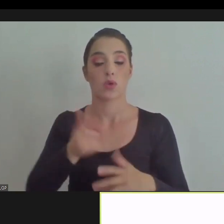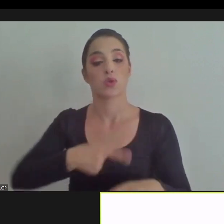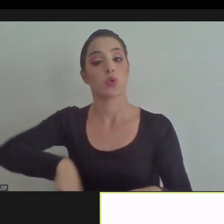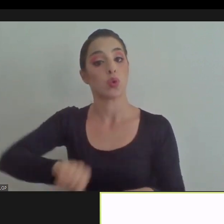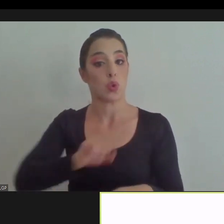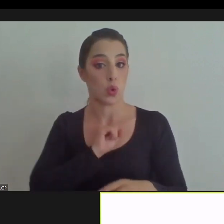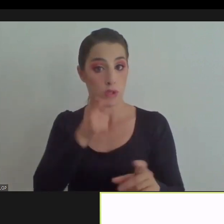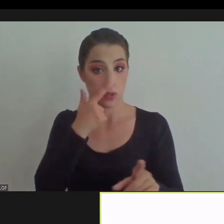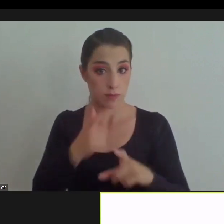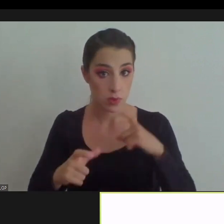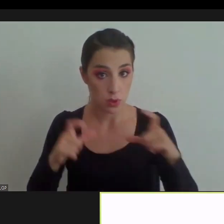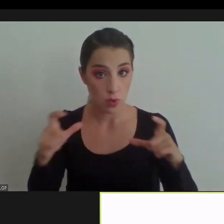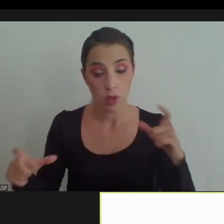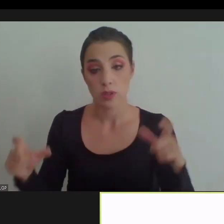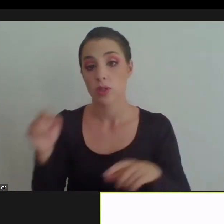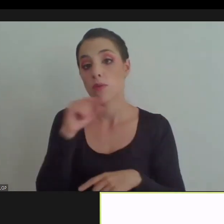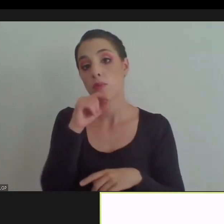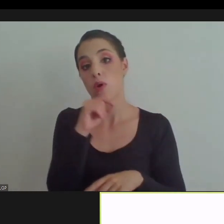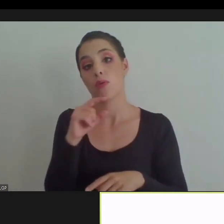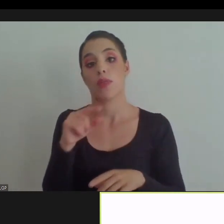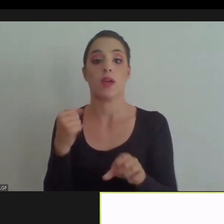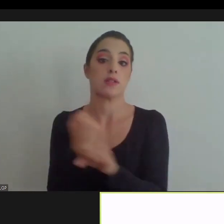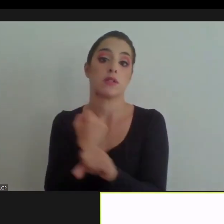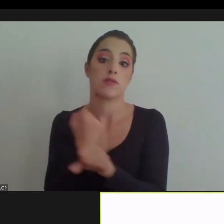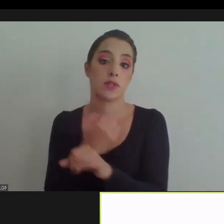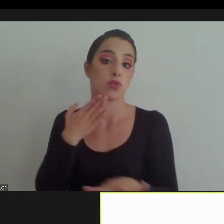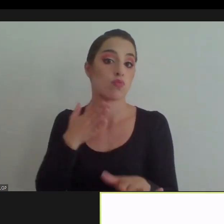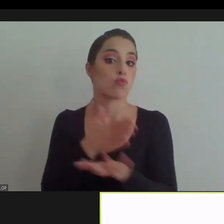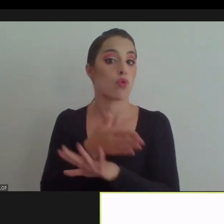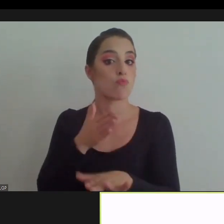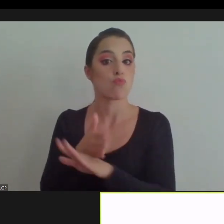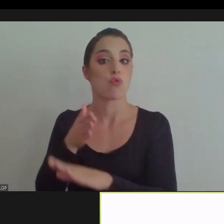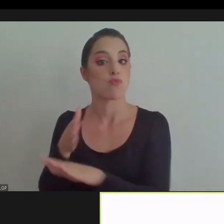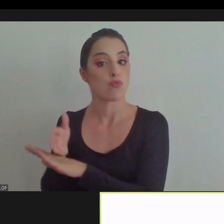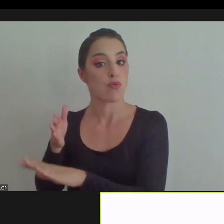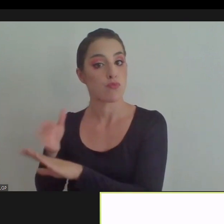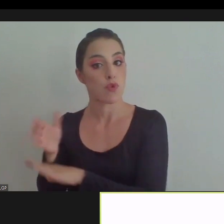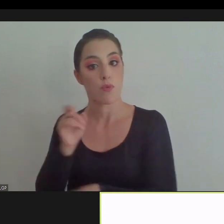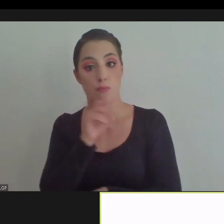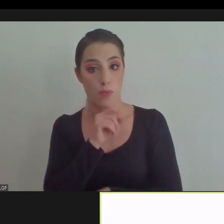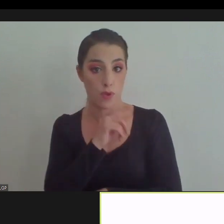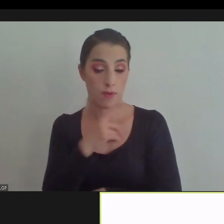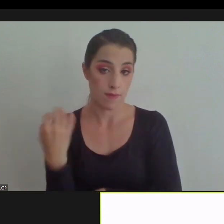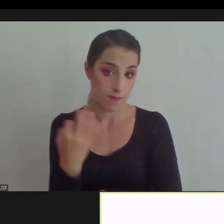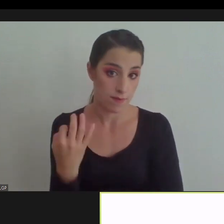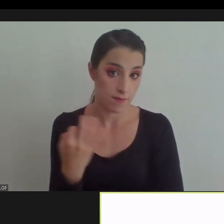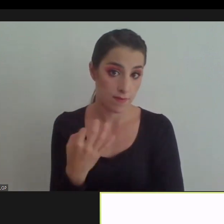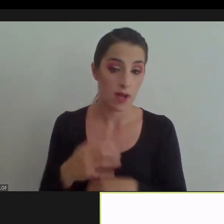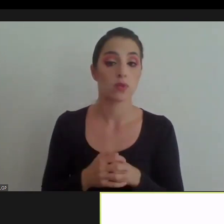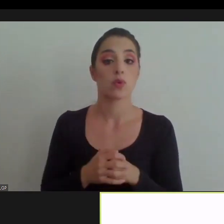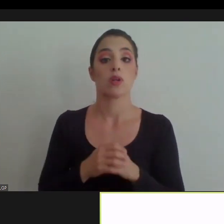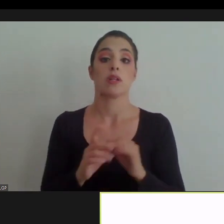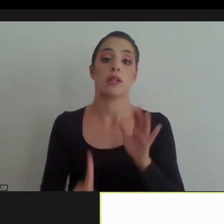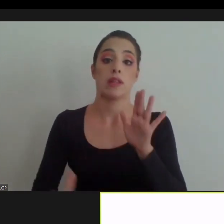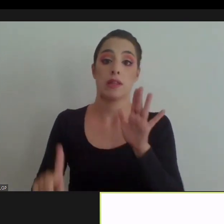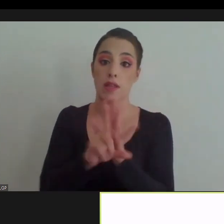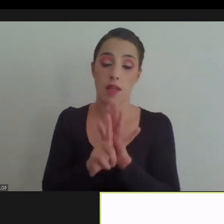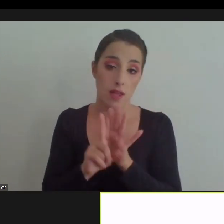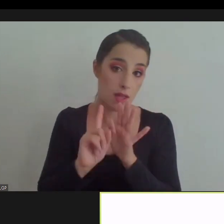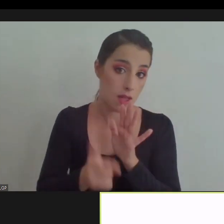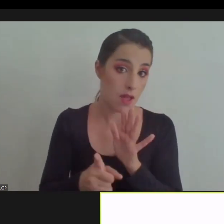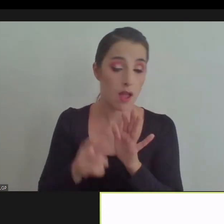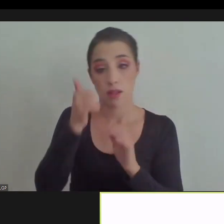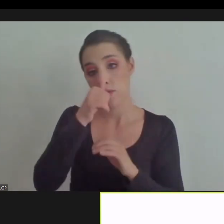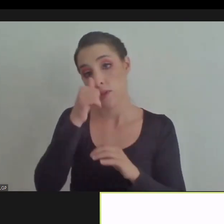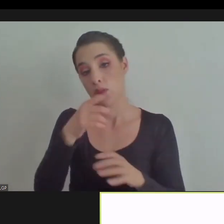autarquia podem aceder a serviços diferentes prestados pelo Conselho Municipal, desde o licenciamento da atividade